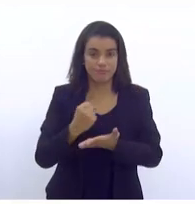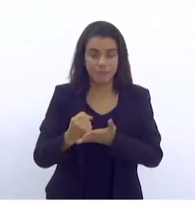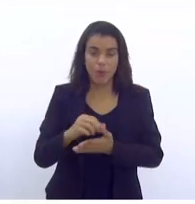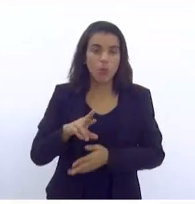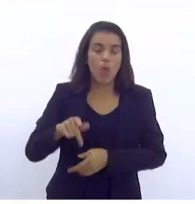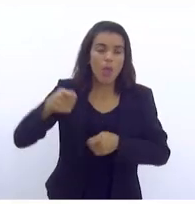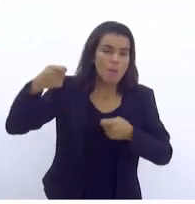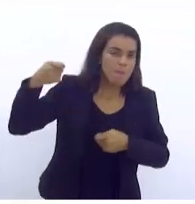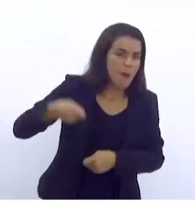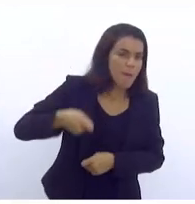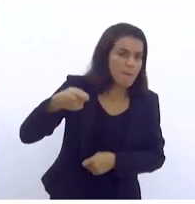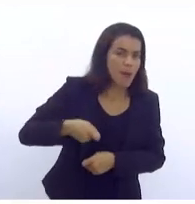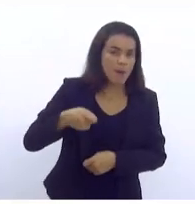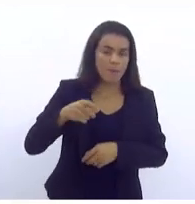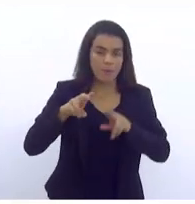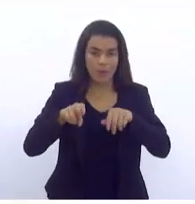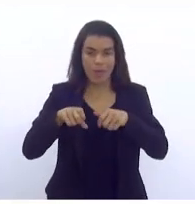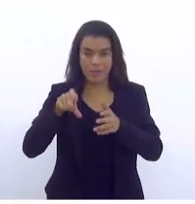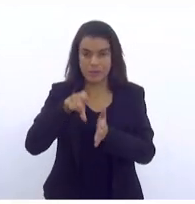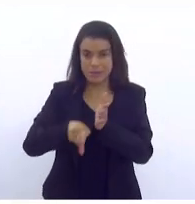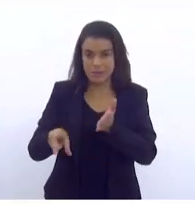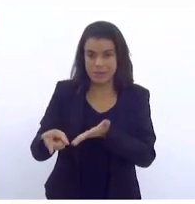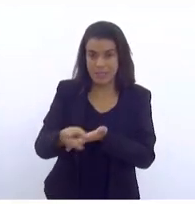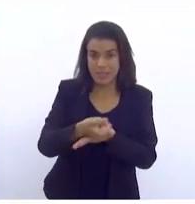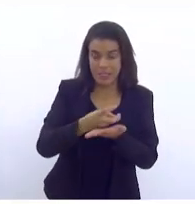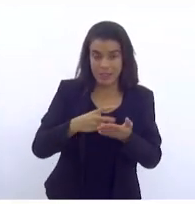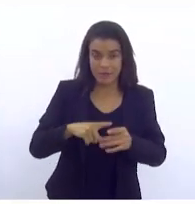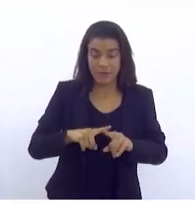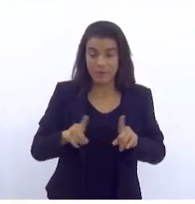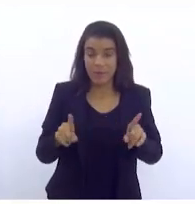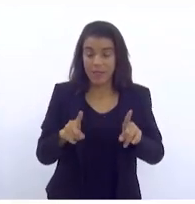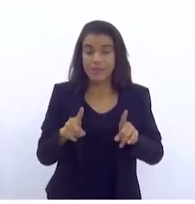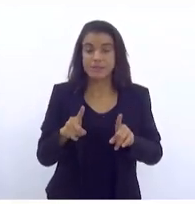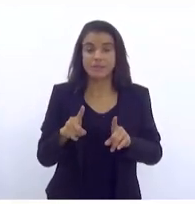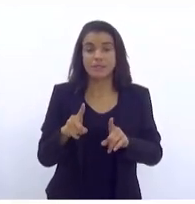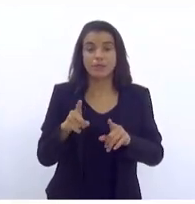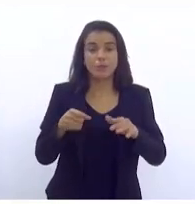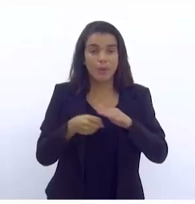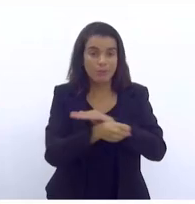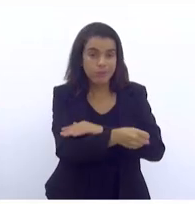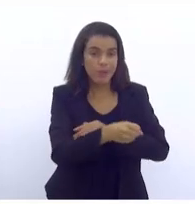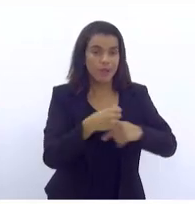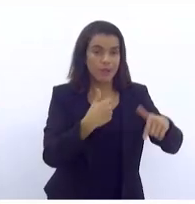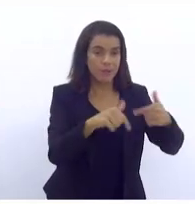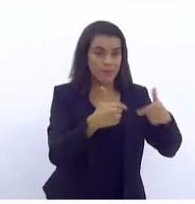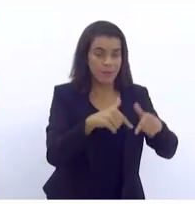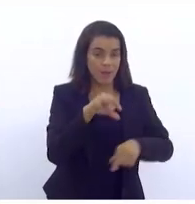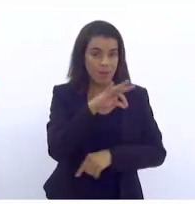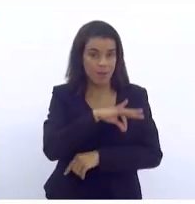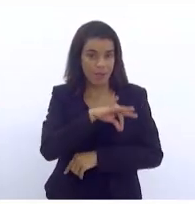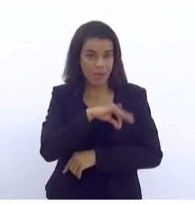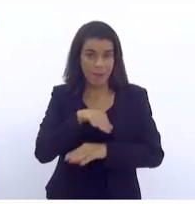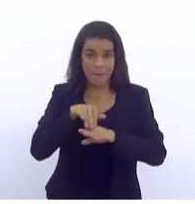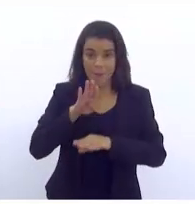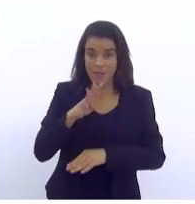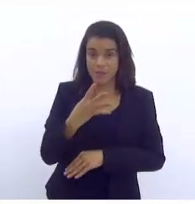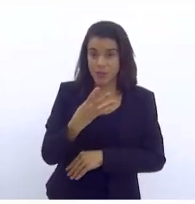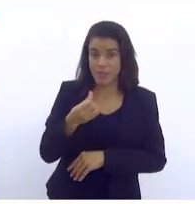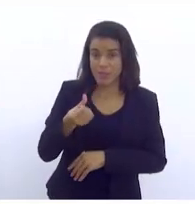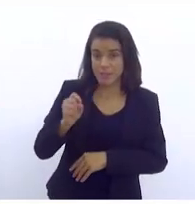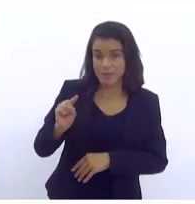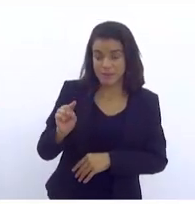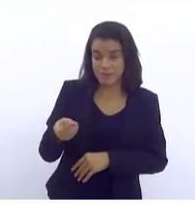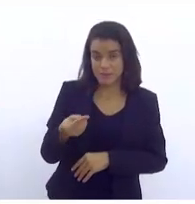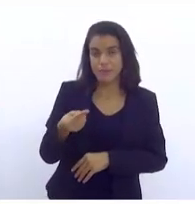necessariamente pela tarifa eh sobre a geração de emprego em renda são mais de 46.000 empregos diretos